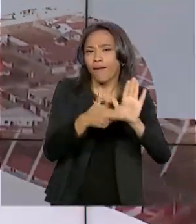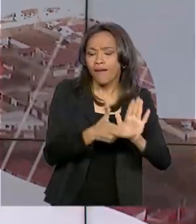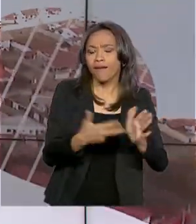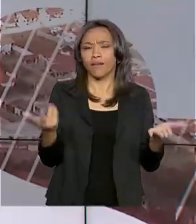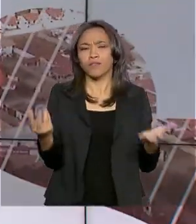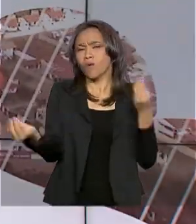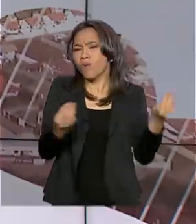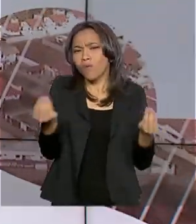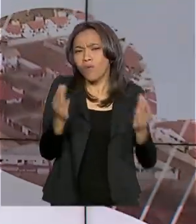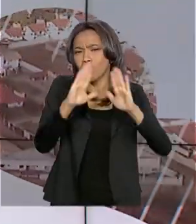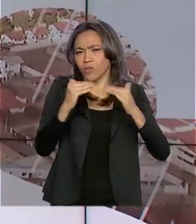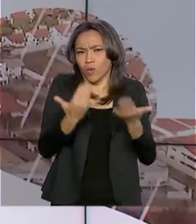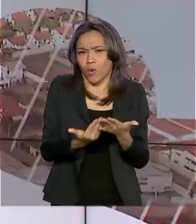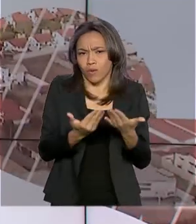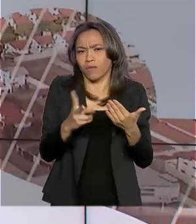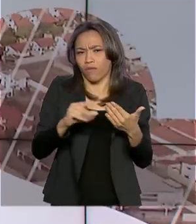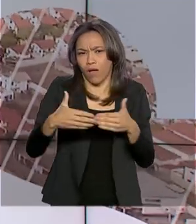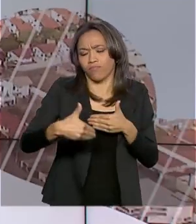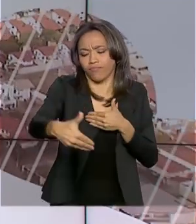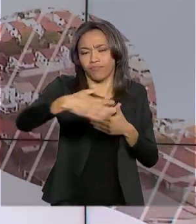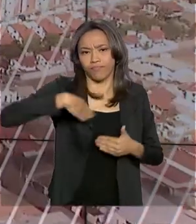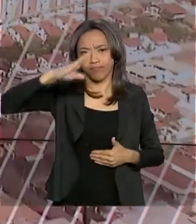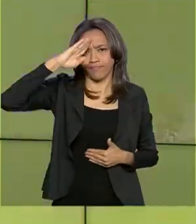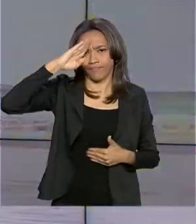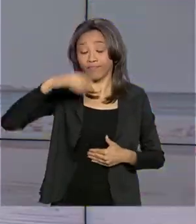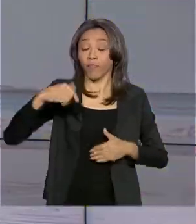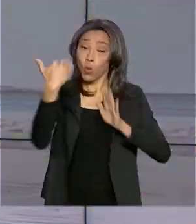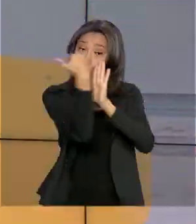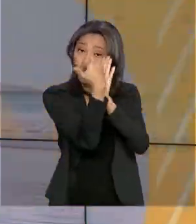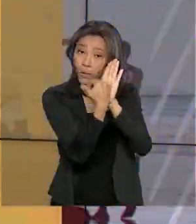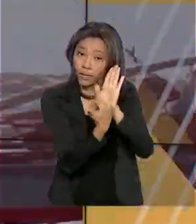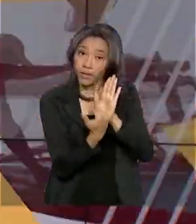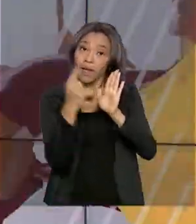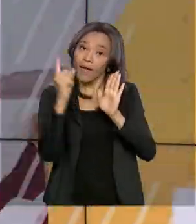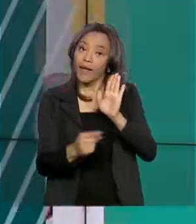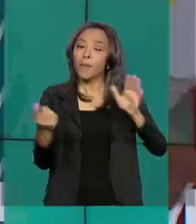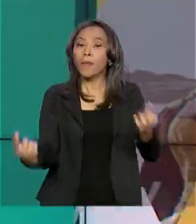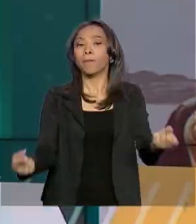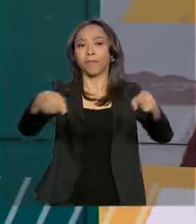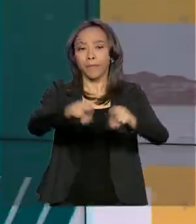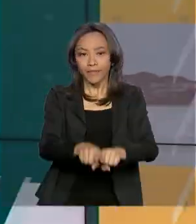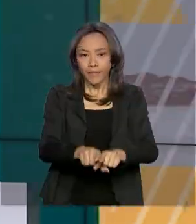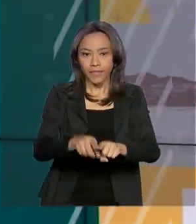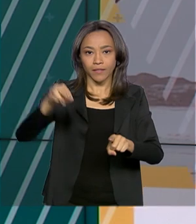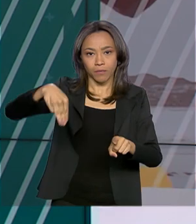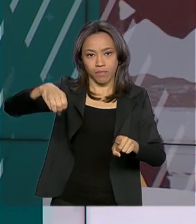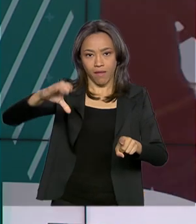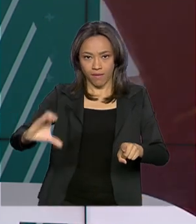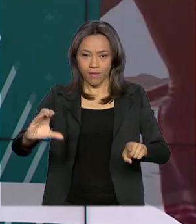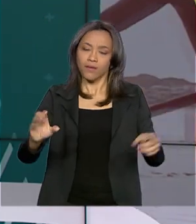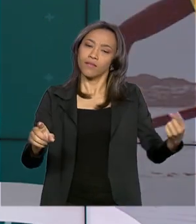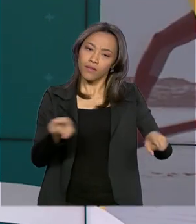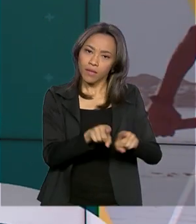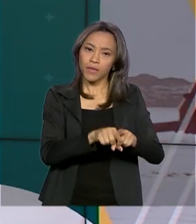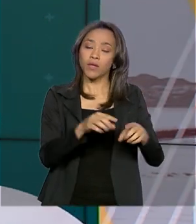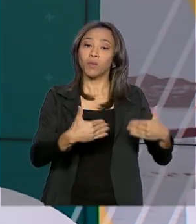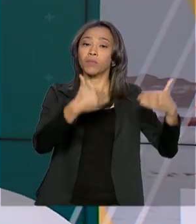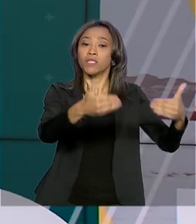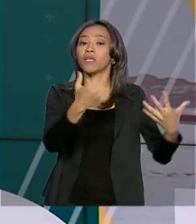das escolas o programa nacional das escolas cívico-militares é uma parceria do ministério da educação com o ministério da defesa